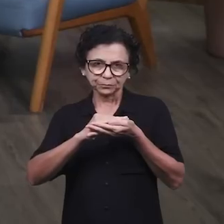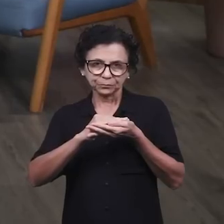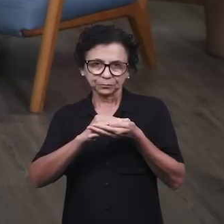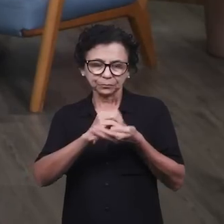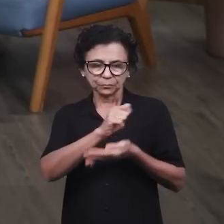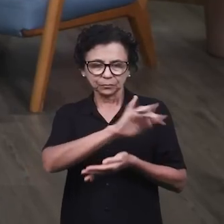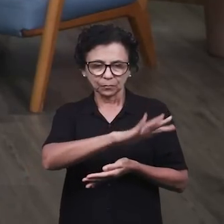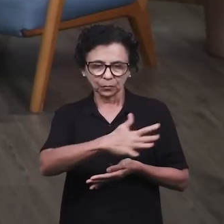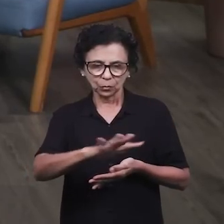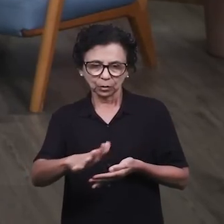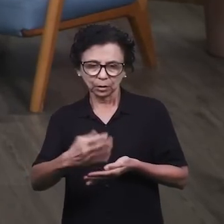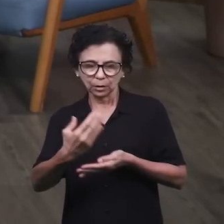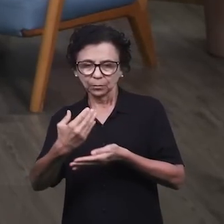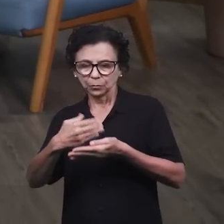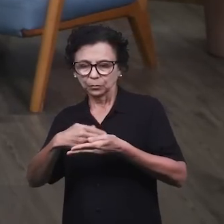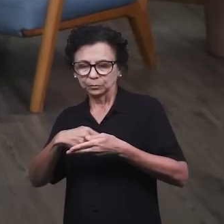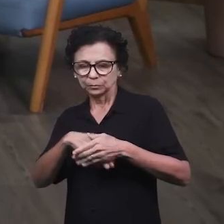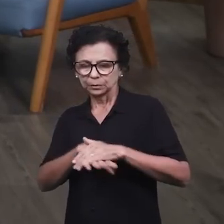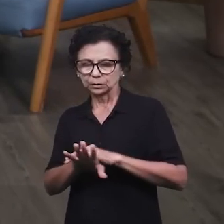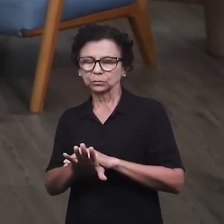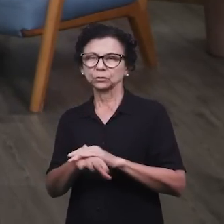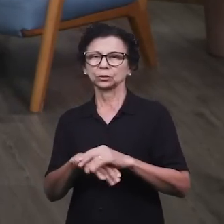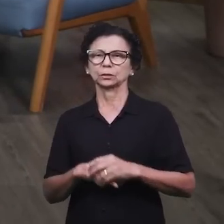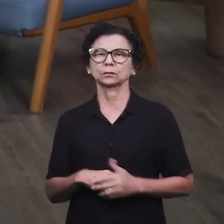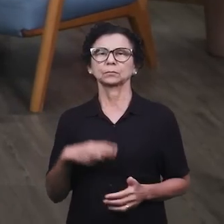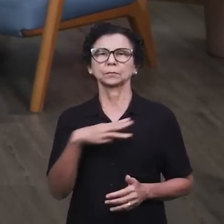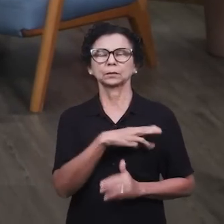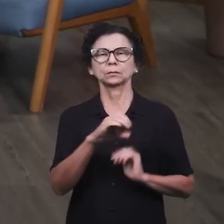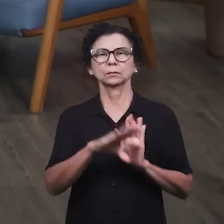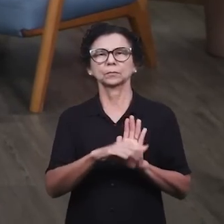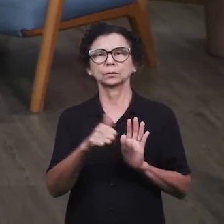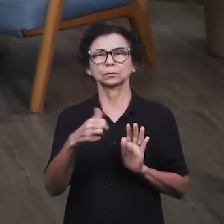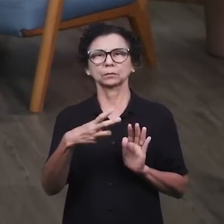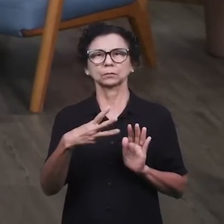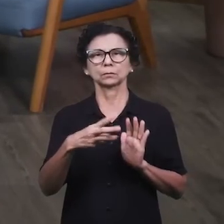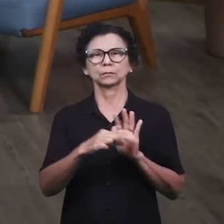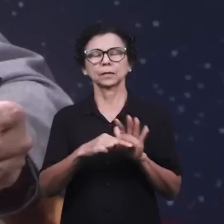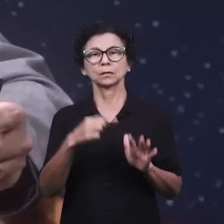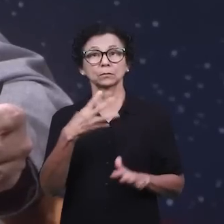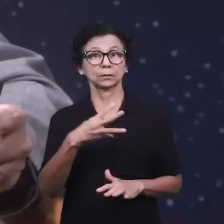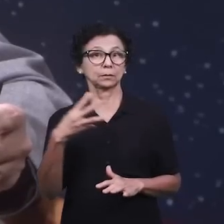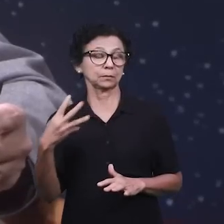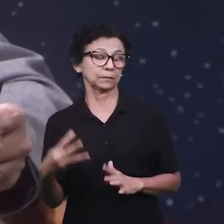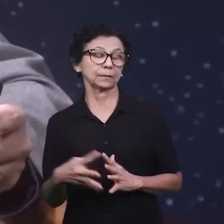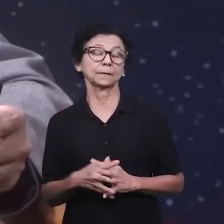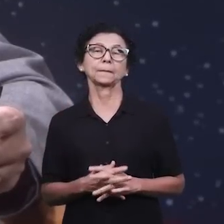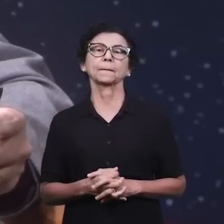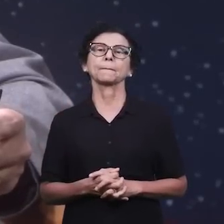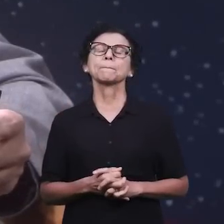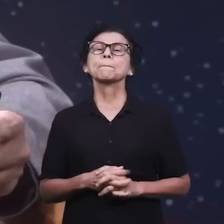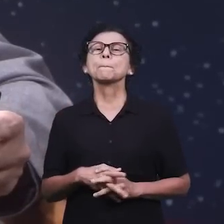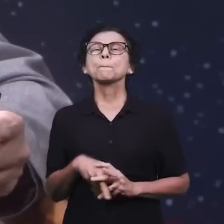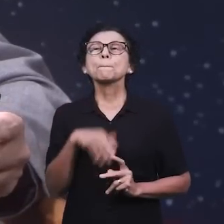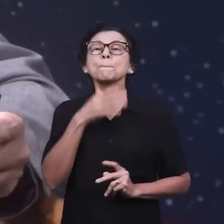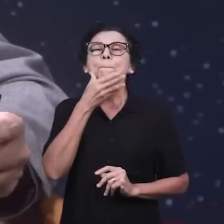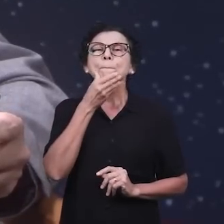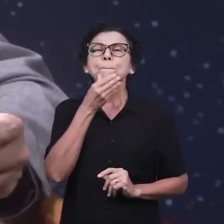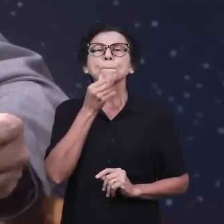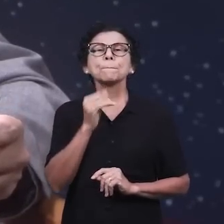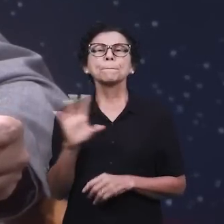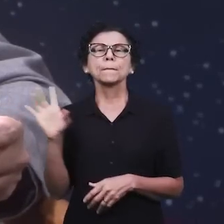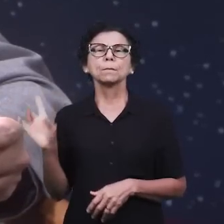ser estudadas nos próximos programas. Vamos seguir então. Parábola do tesouro escondido no campo.